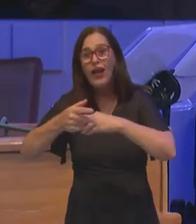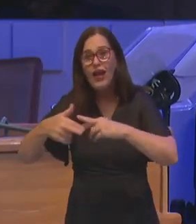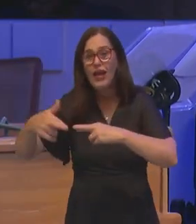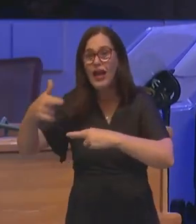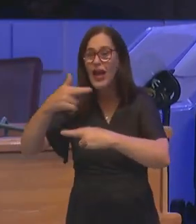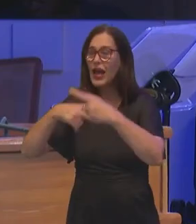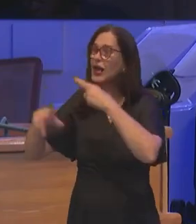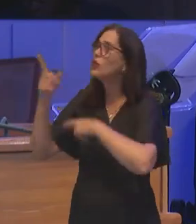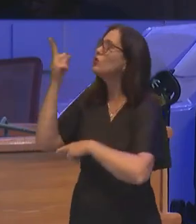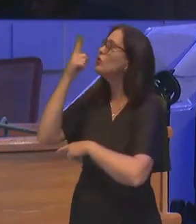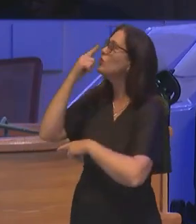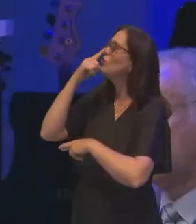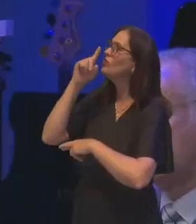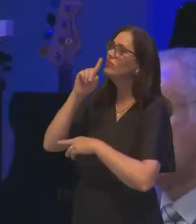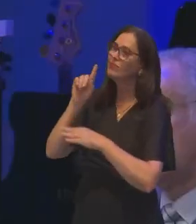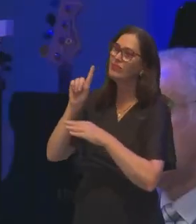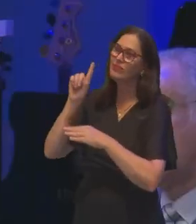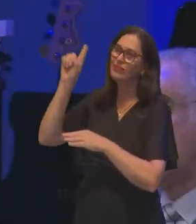relacionamento, intimidade com a